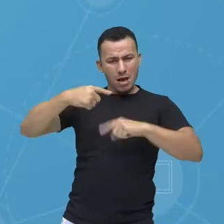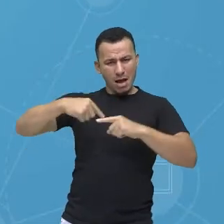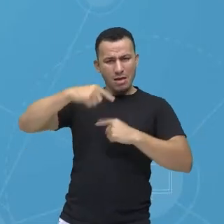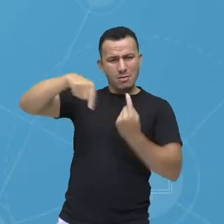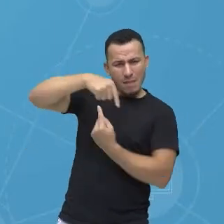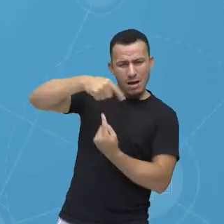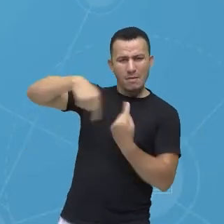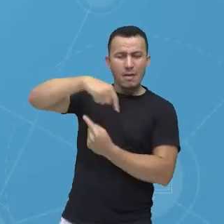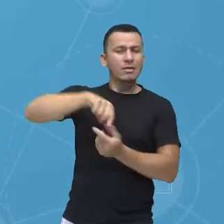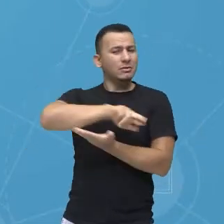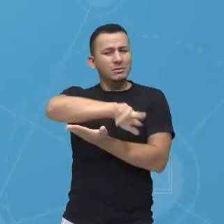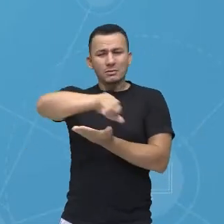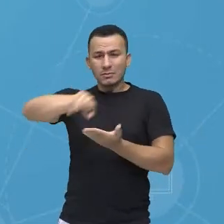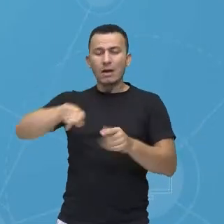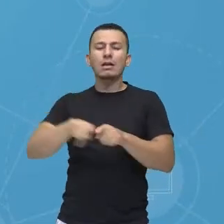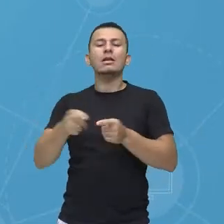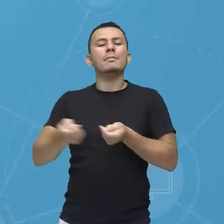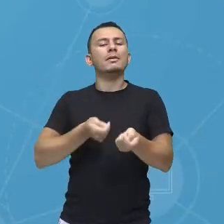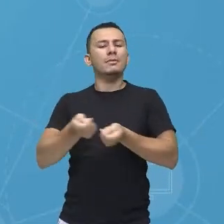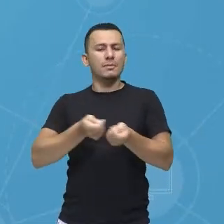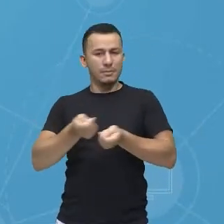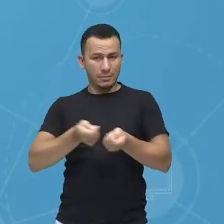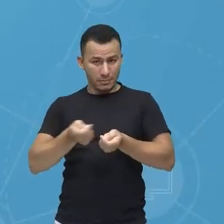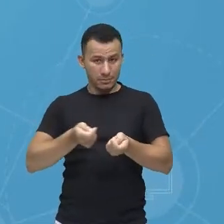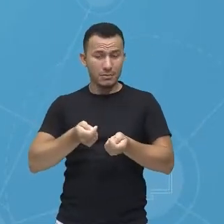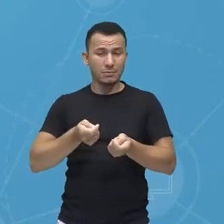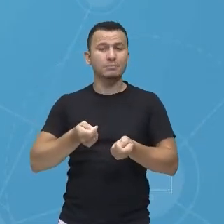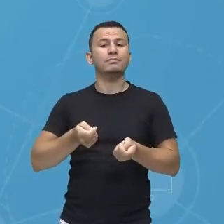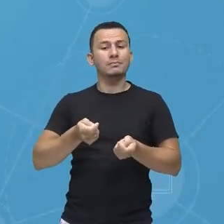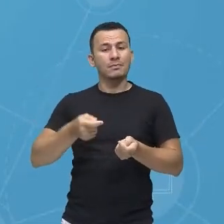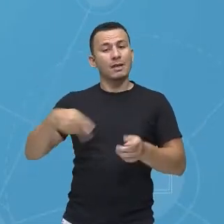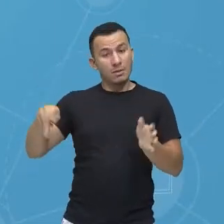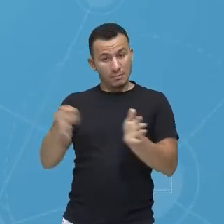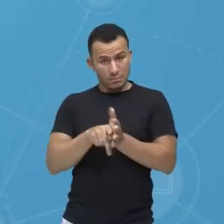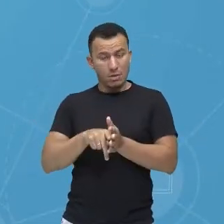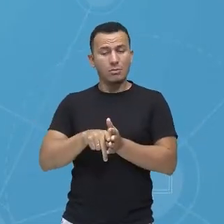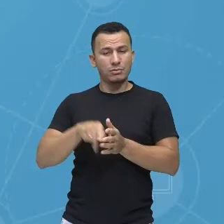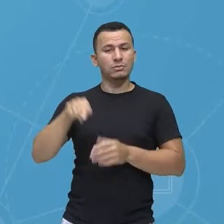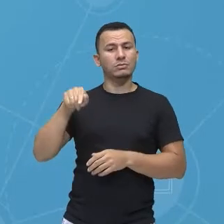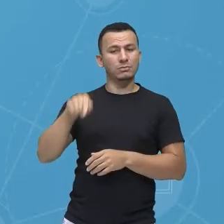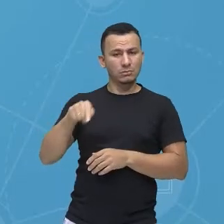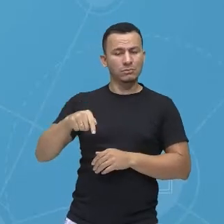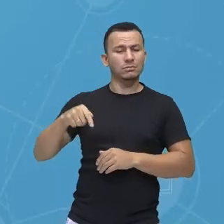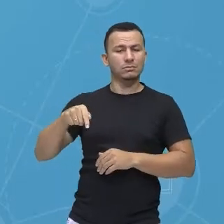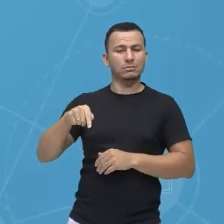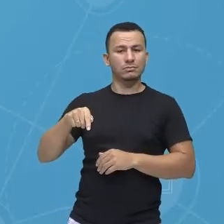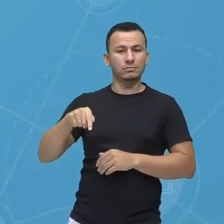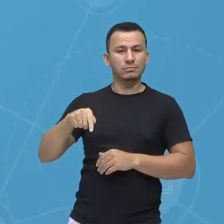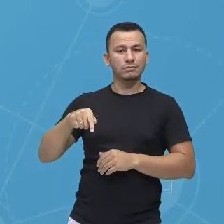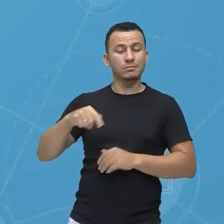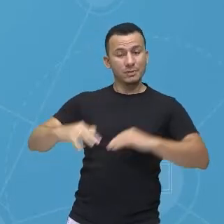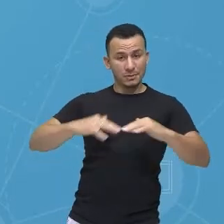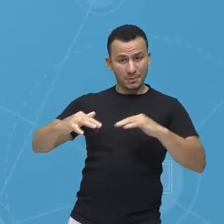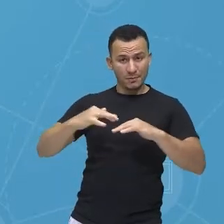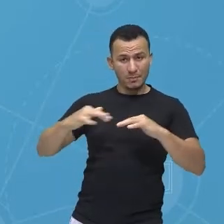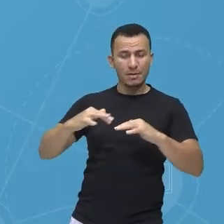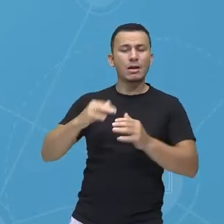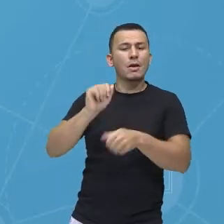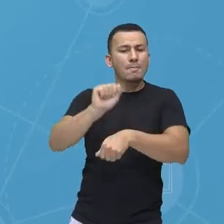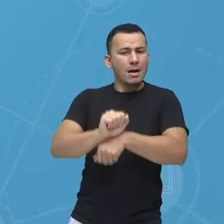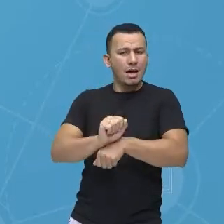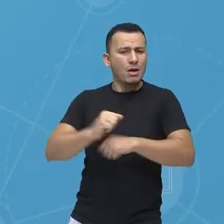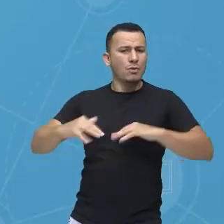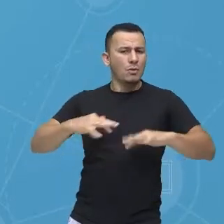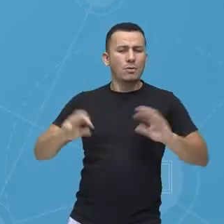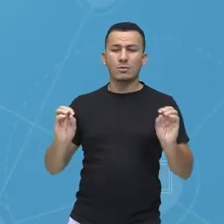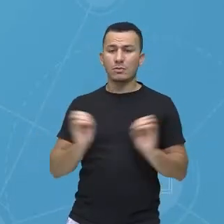ar, equilíbrios e tudo mais. Então ele faz essas manobras praticamente parado, né?